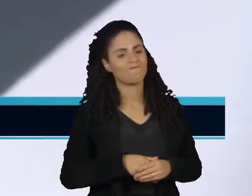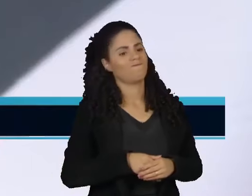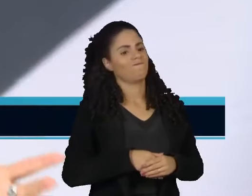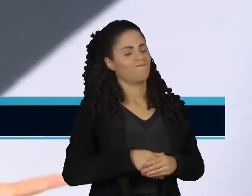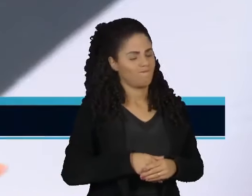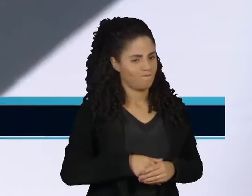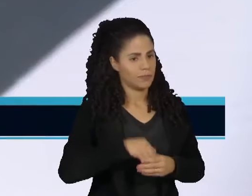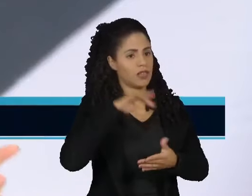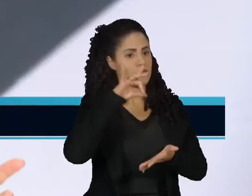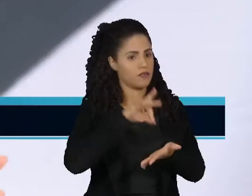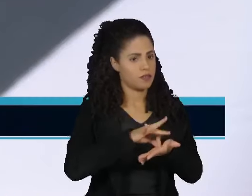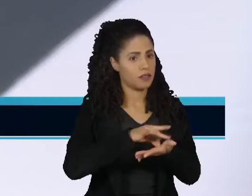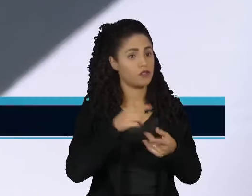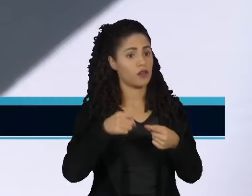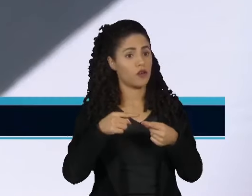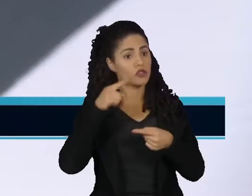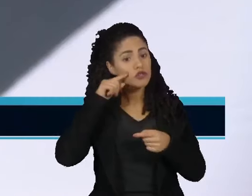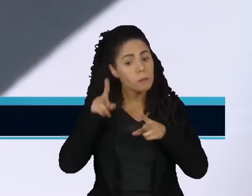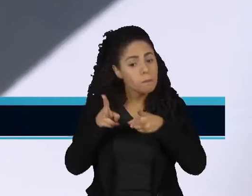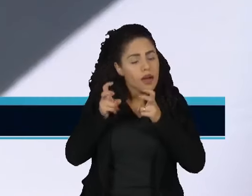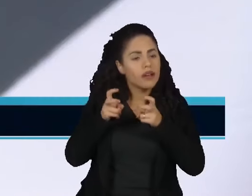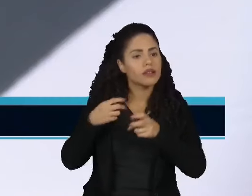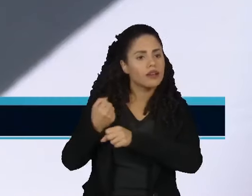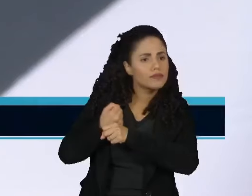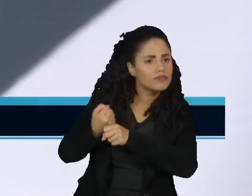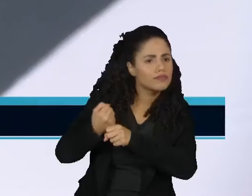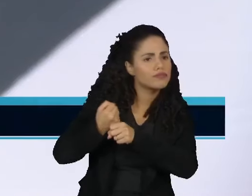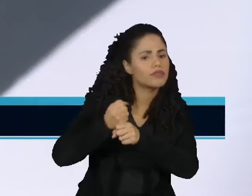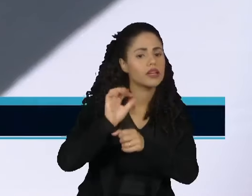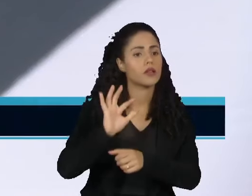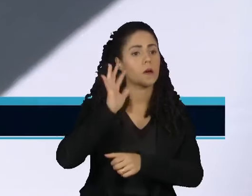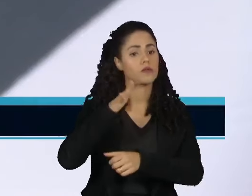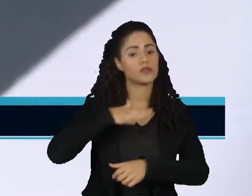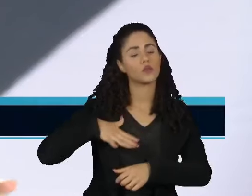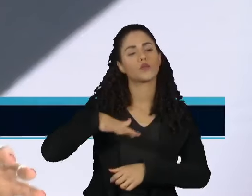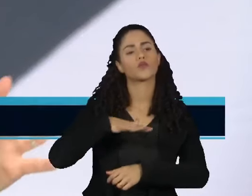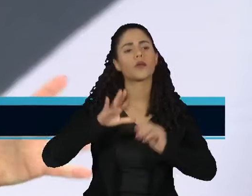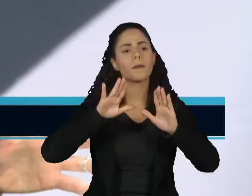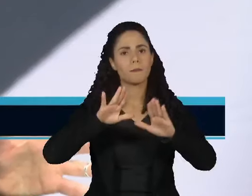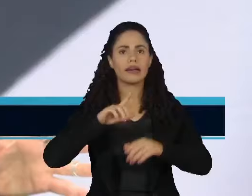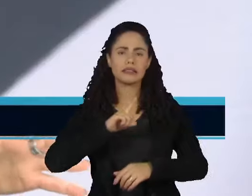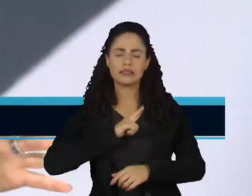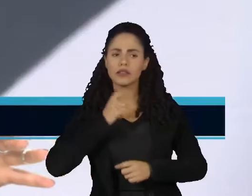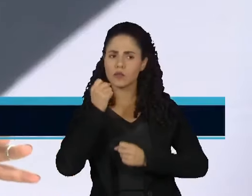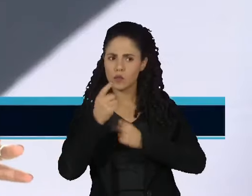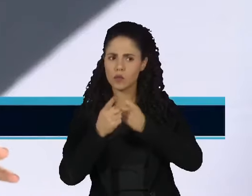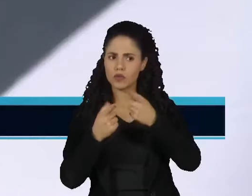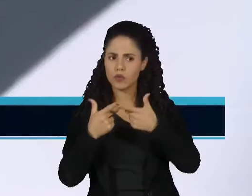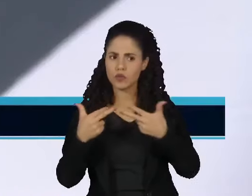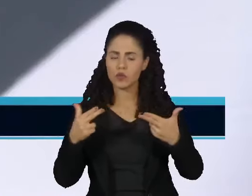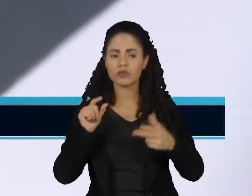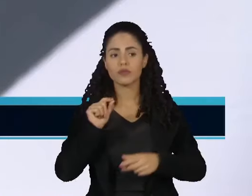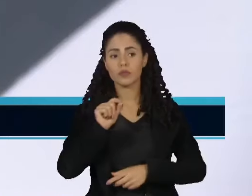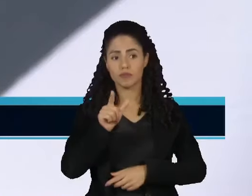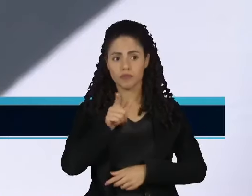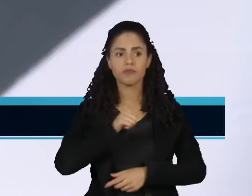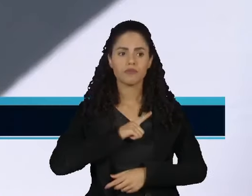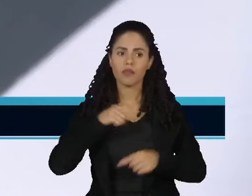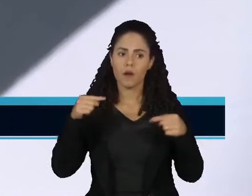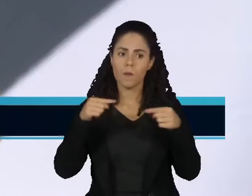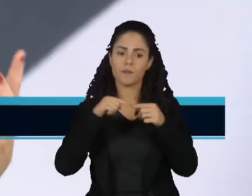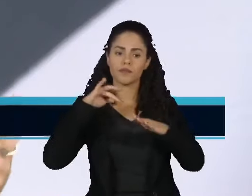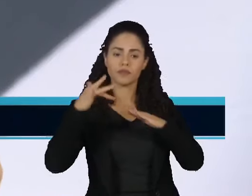tem se debruçado nos últimos tempos, né, para entender o que está acontecendo de maneira geral. Agora, tem um aspecto que tem a ver com as redes